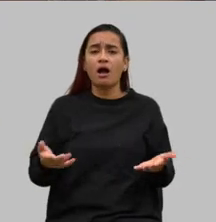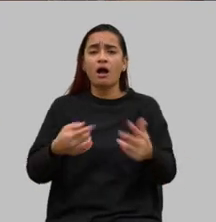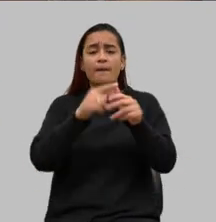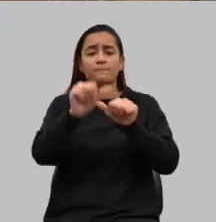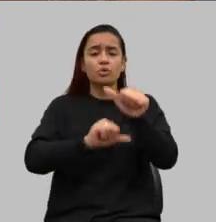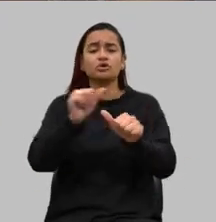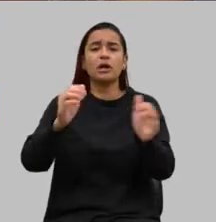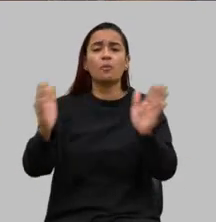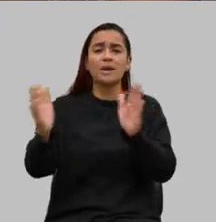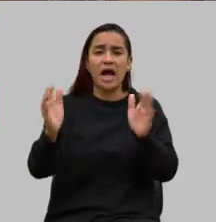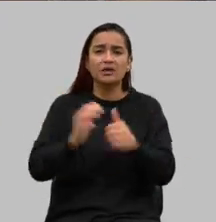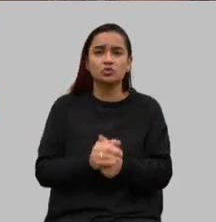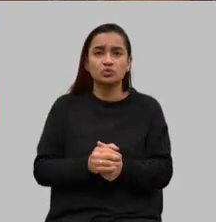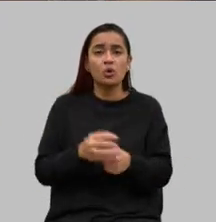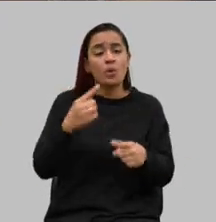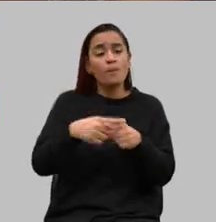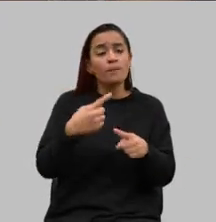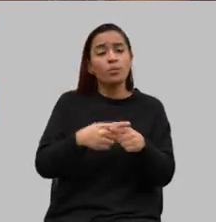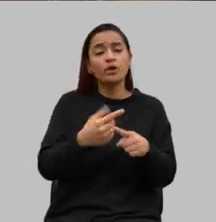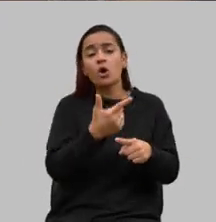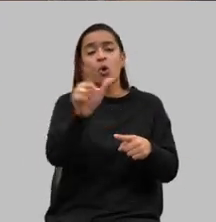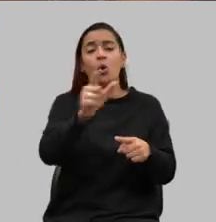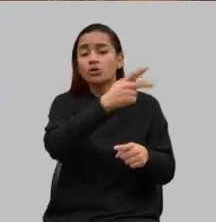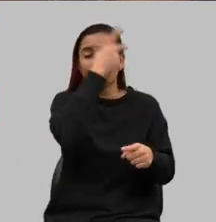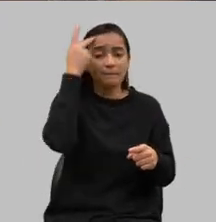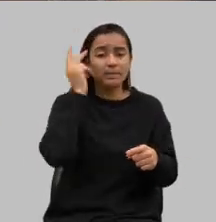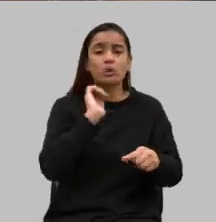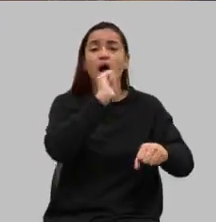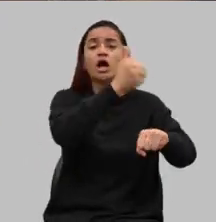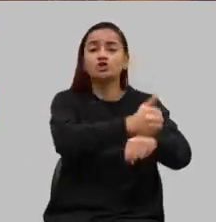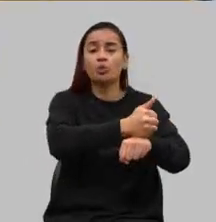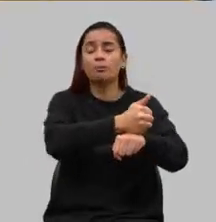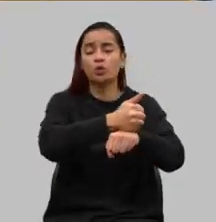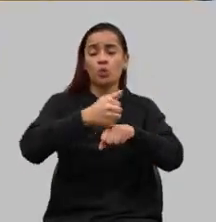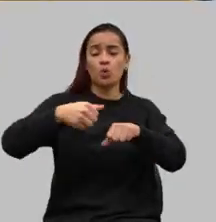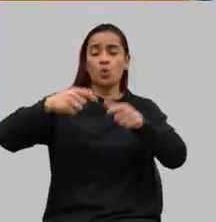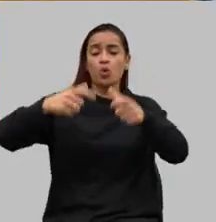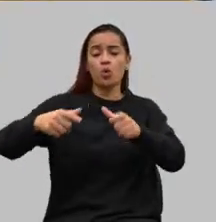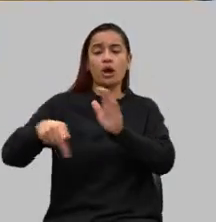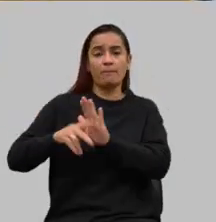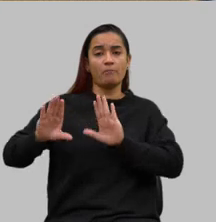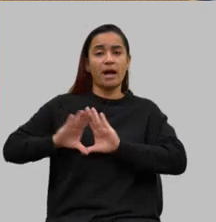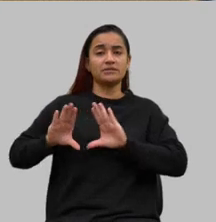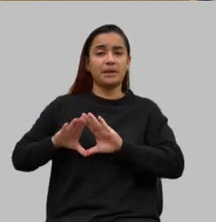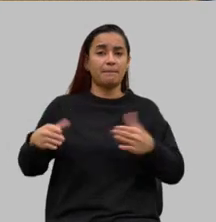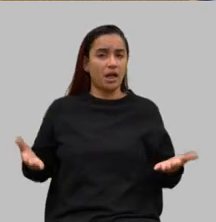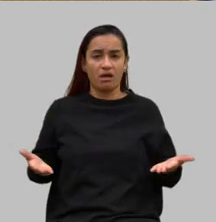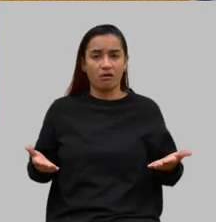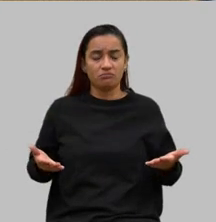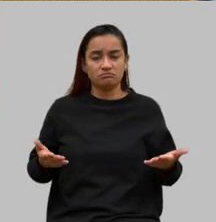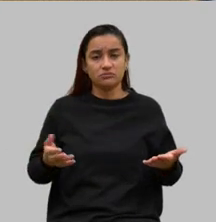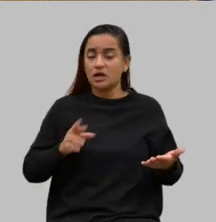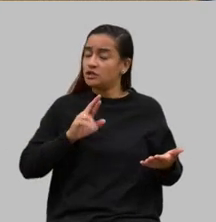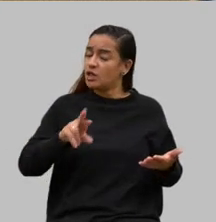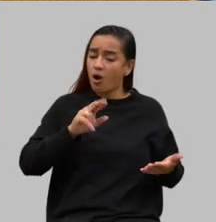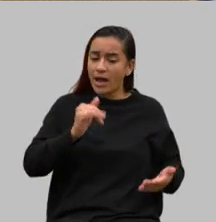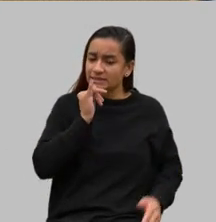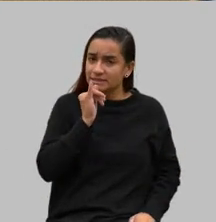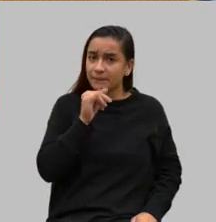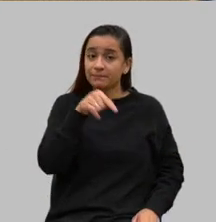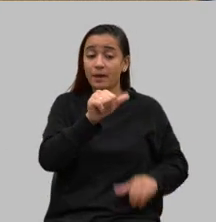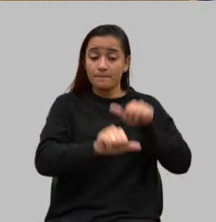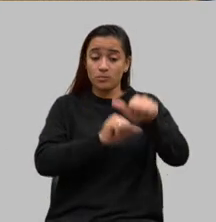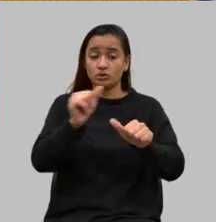alguém legislou no lugar da Assembleia Legislativa não é exemp não é exemplo esse termo mudando um prazo final que era